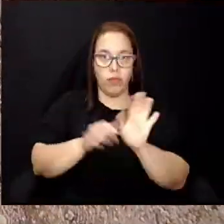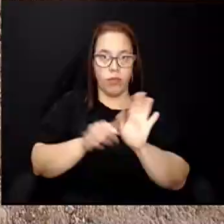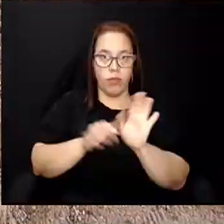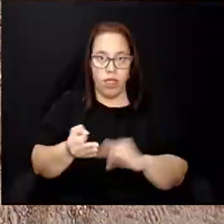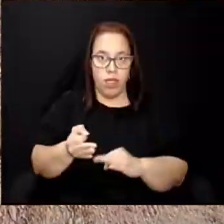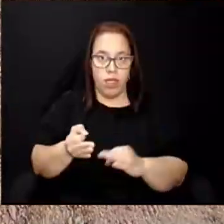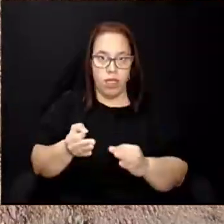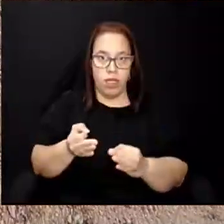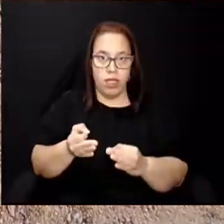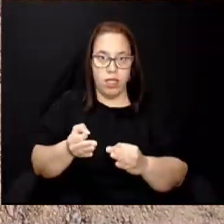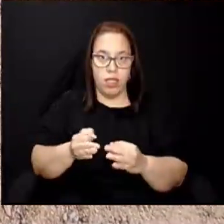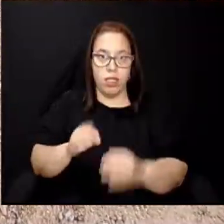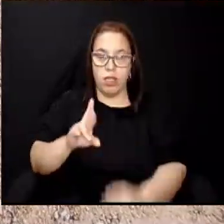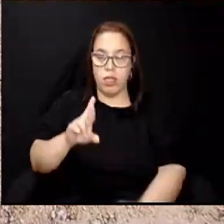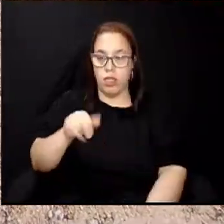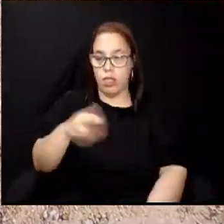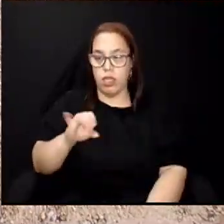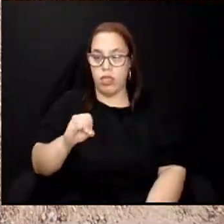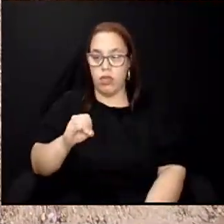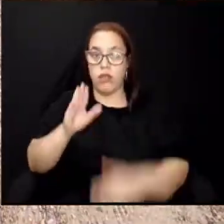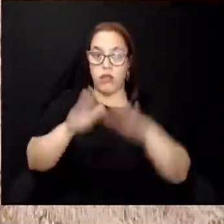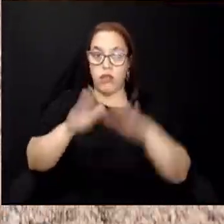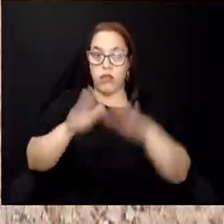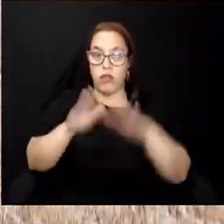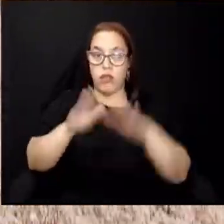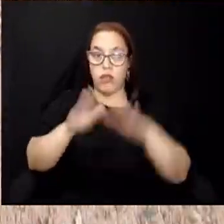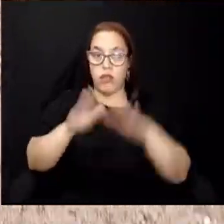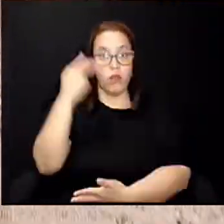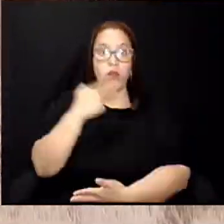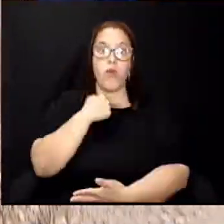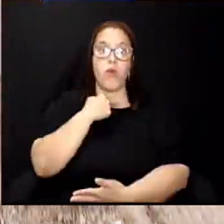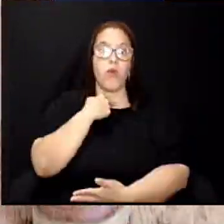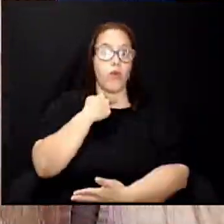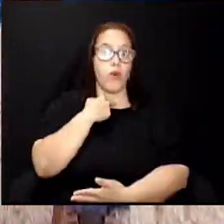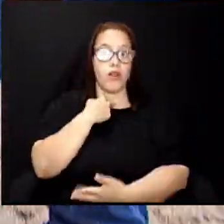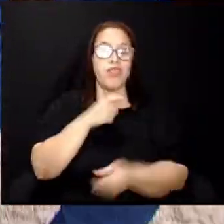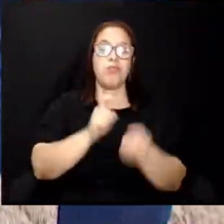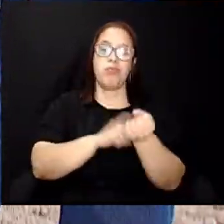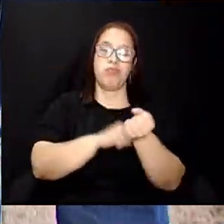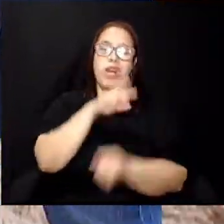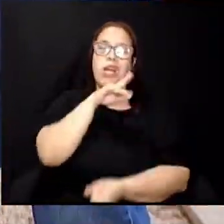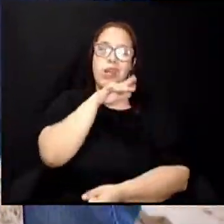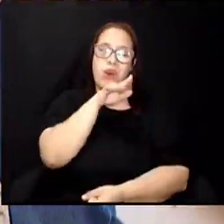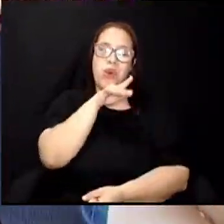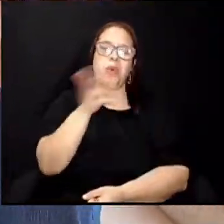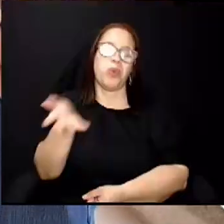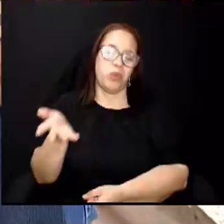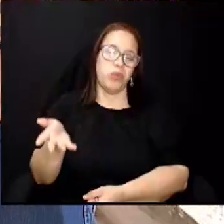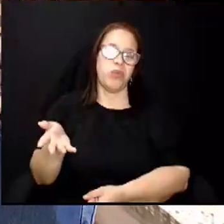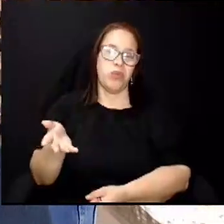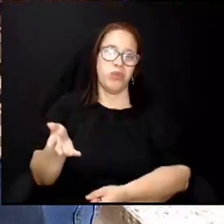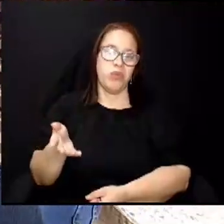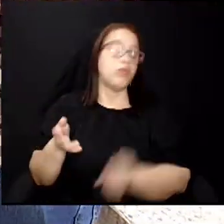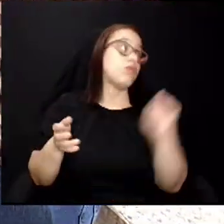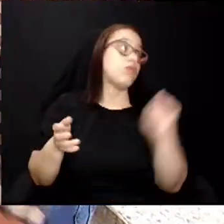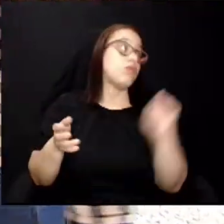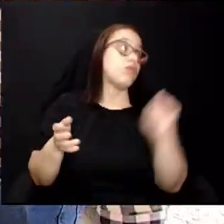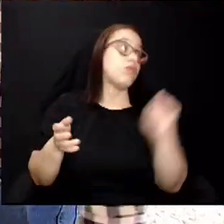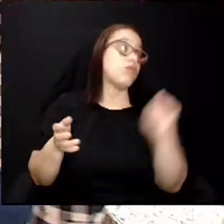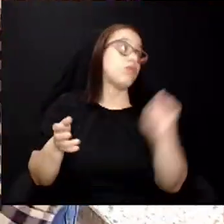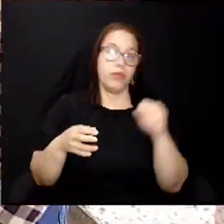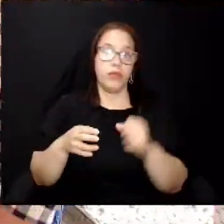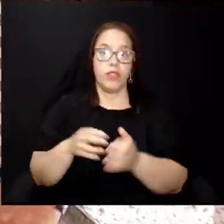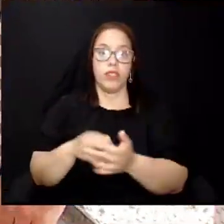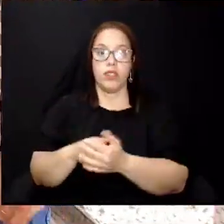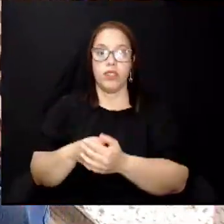ração, dependendo da pessoa, pode ser incômodo, né? Porque se ela vai fazer com um coxo, ok, mas e para fazer de repente